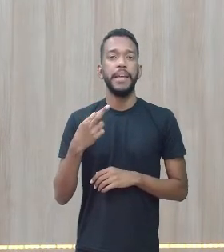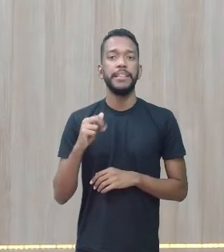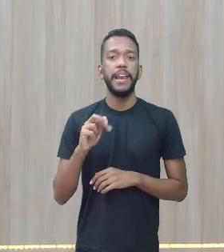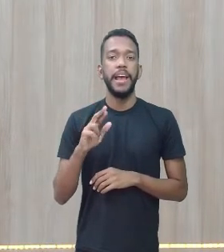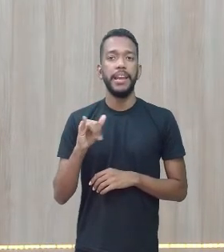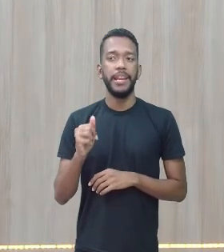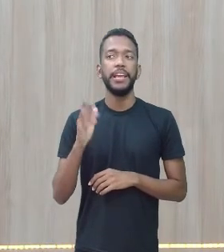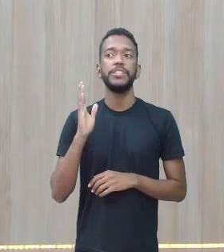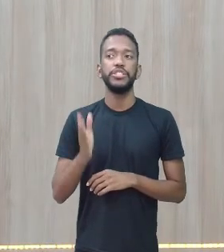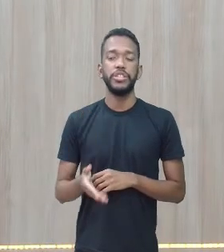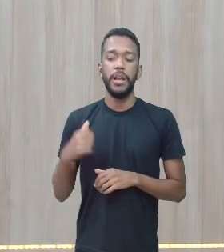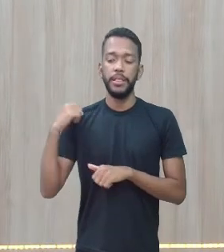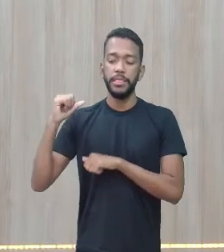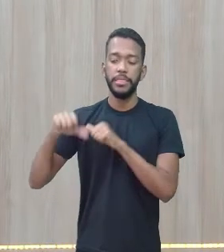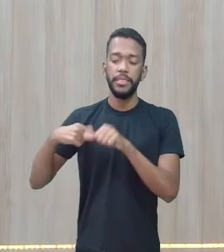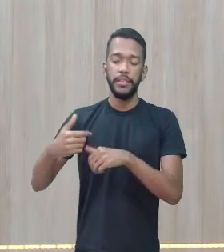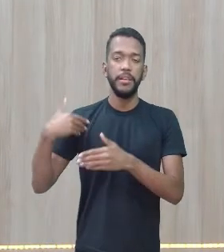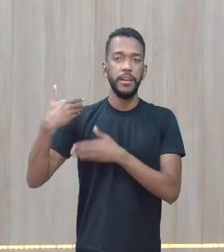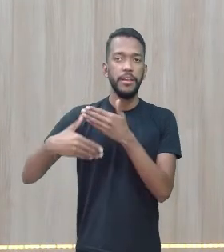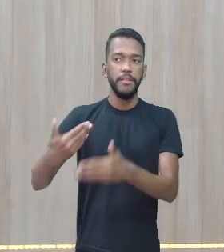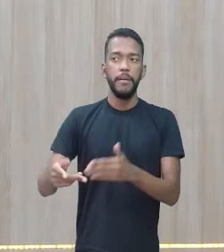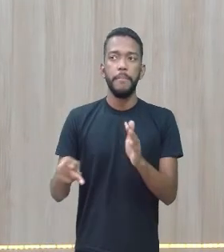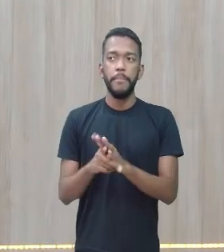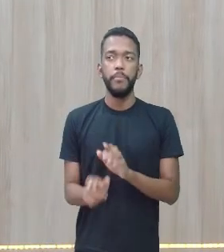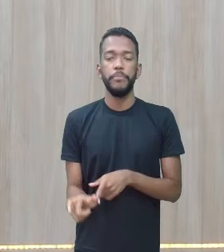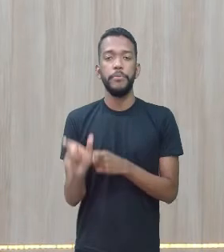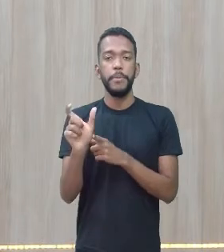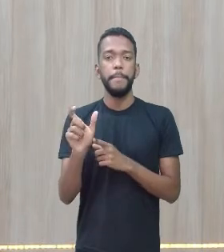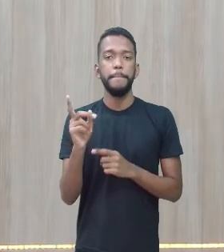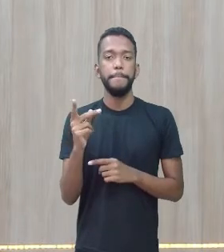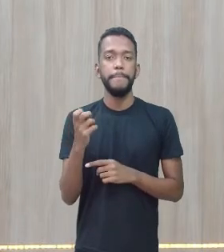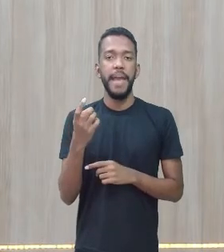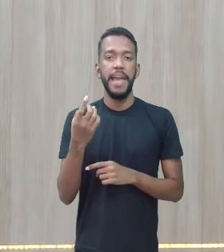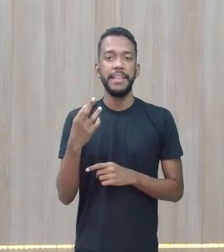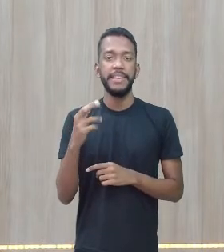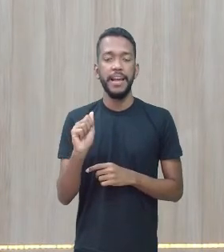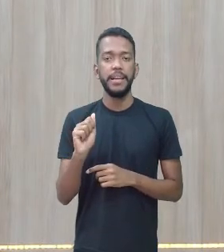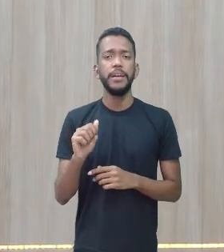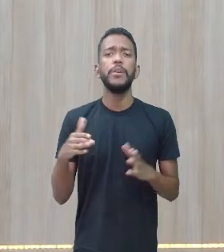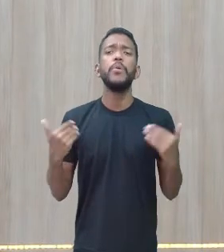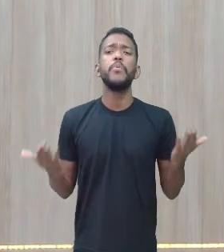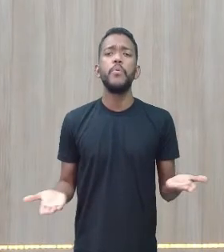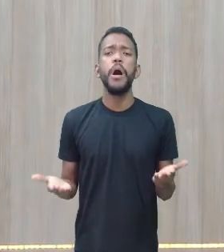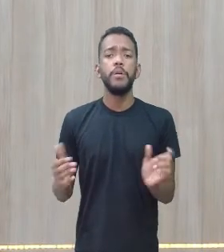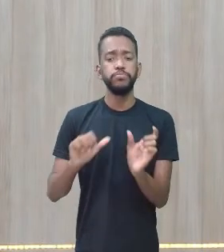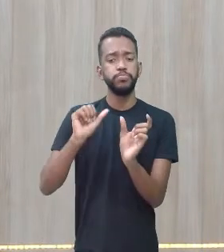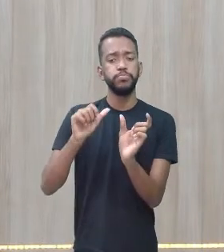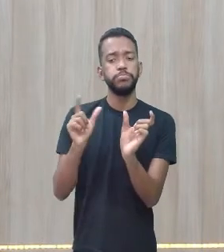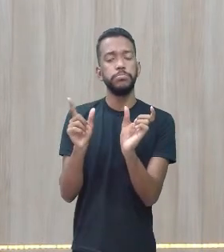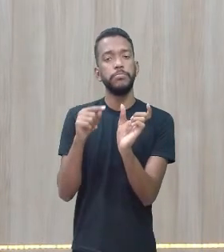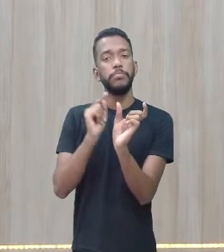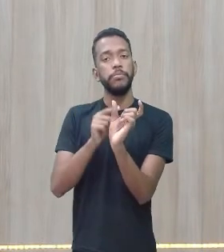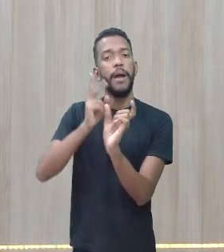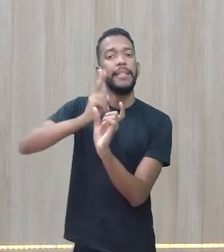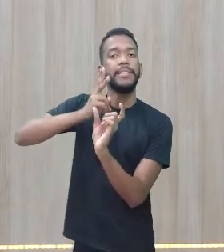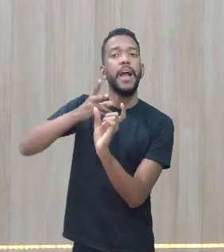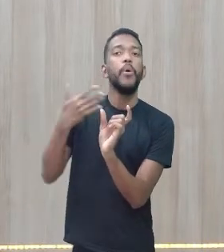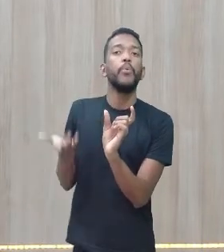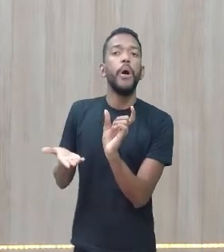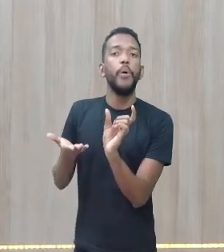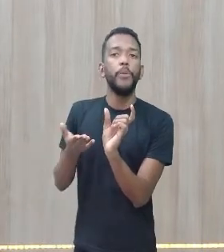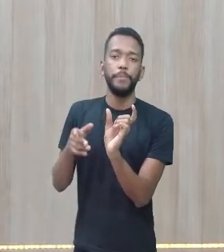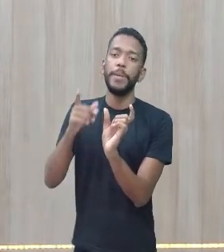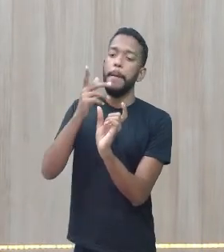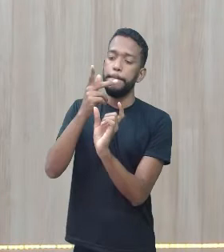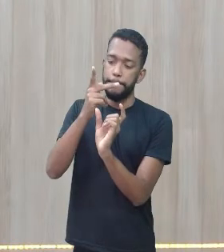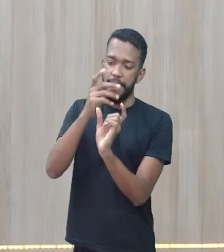é derivada da palavra pedra. Qual é o radical da palavra pedra? É até